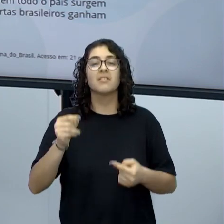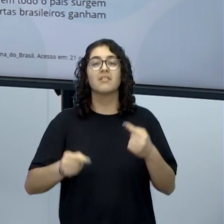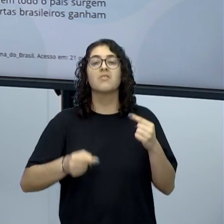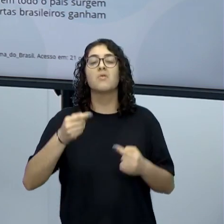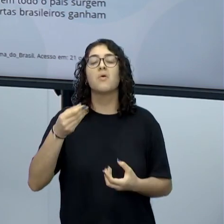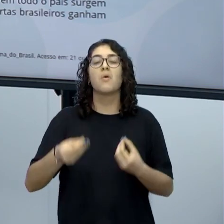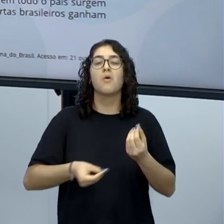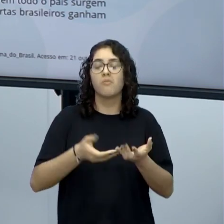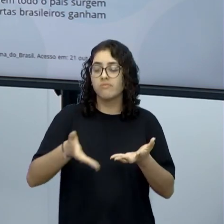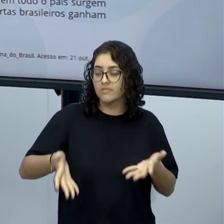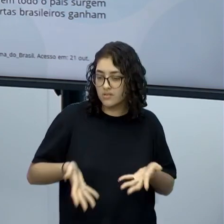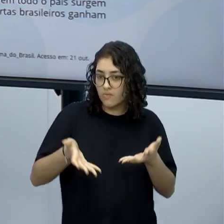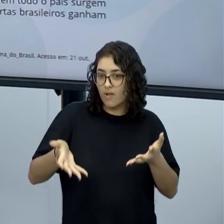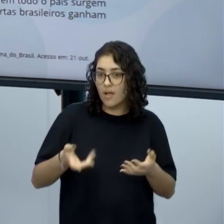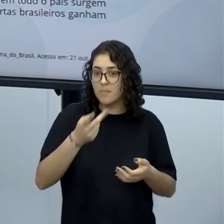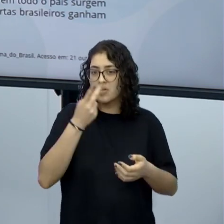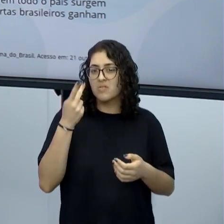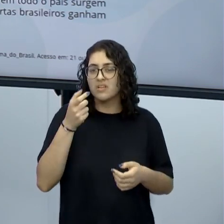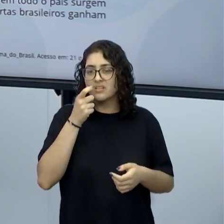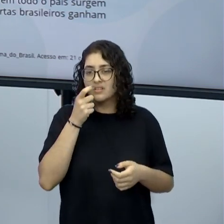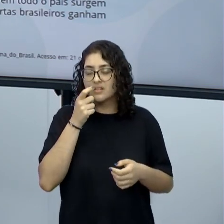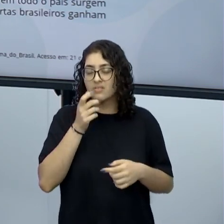as pessoas assistirem filmes nacionais?